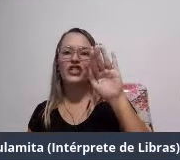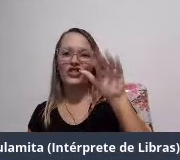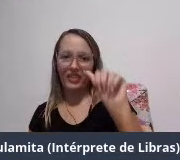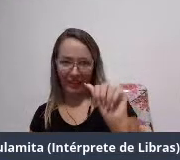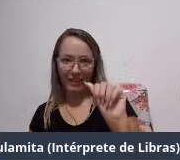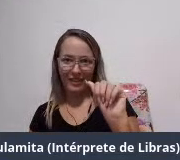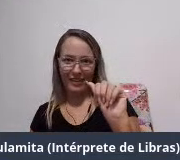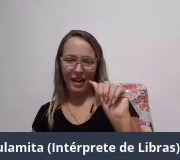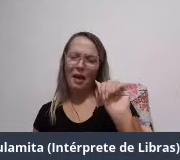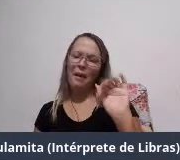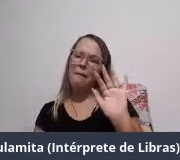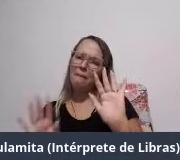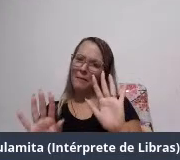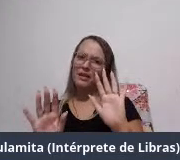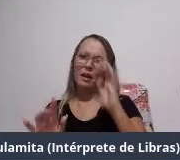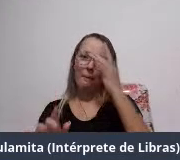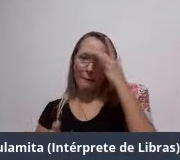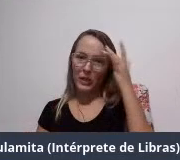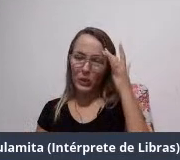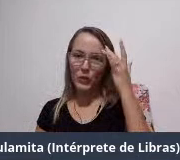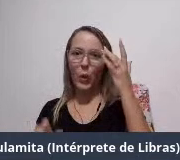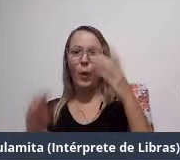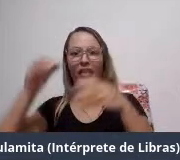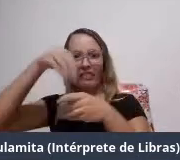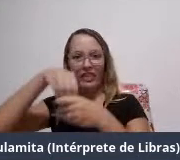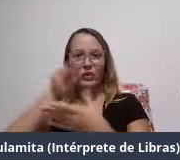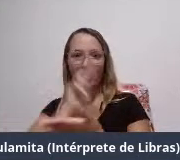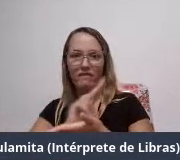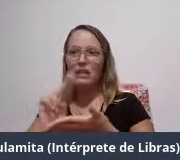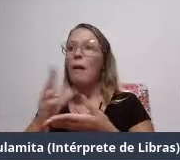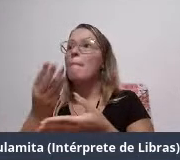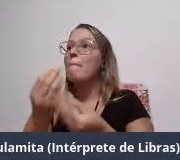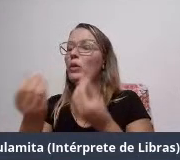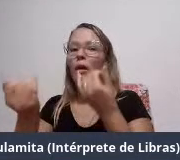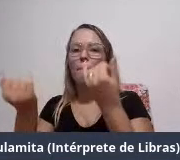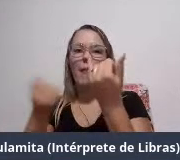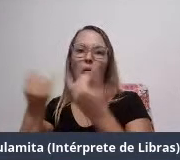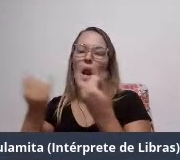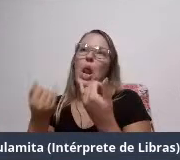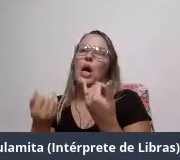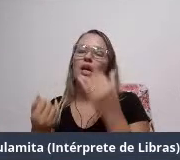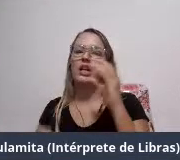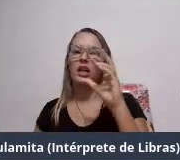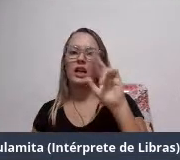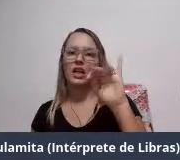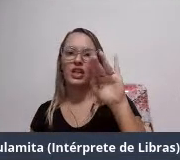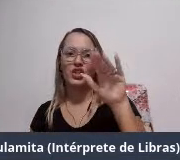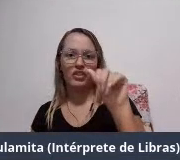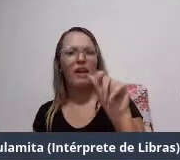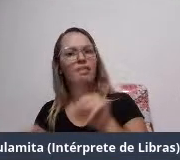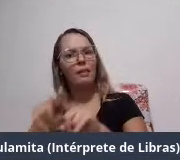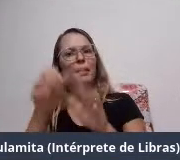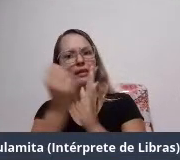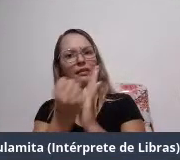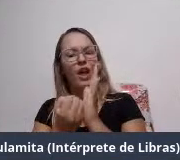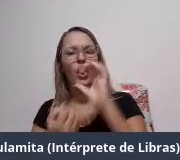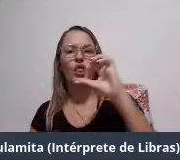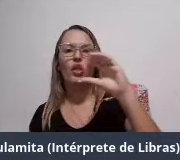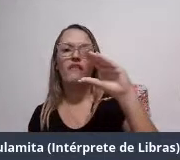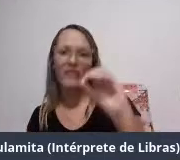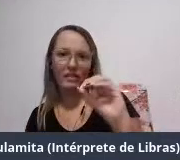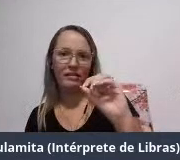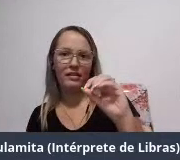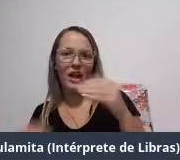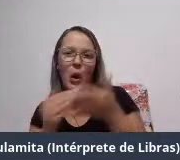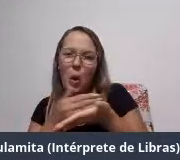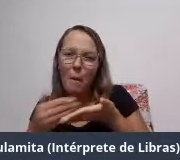da academia em geral, né? Os cursos da universidade brasileira em geral, e principalmente naquele período dos anos 90 e início dos anos 2000, apesar